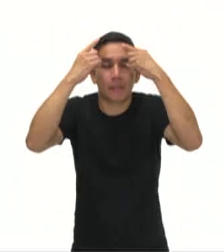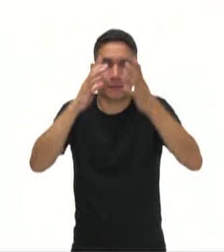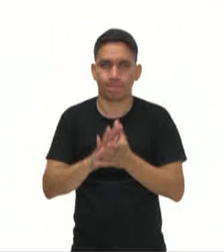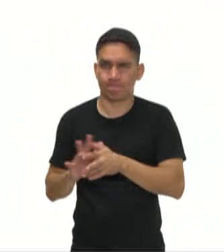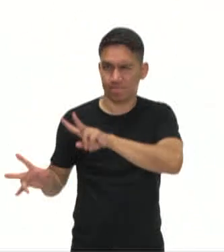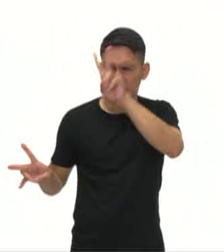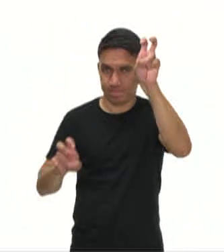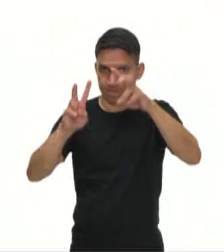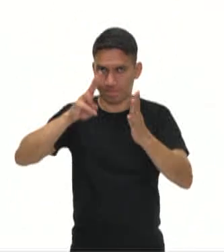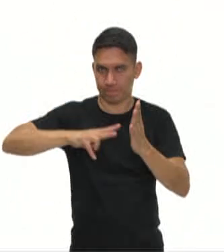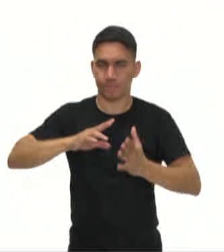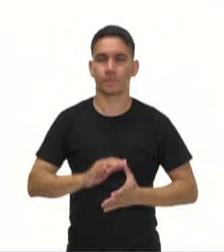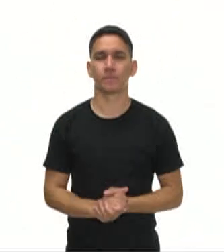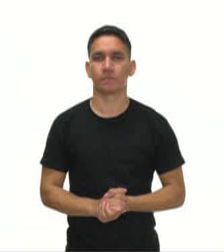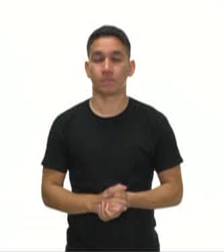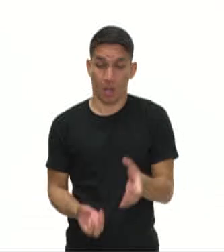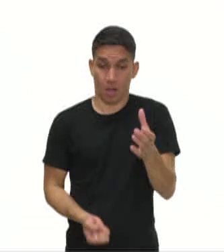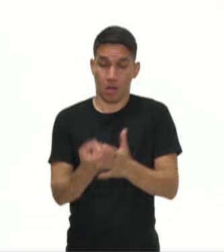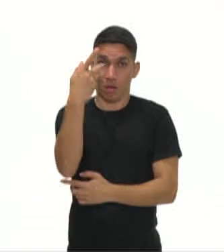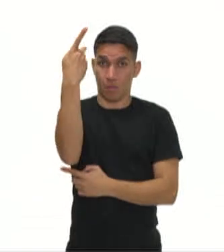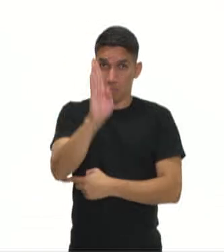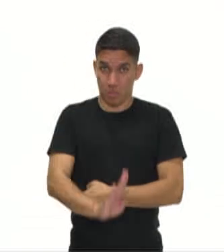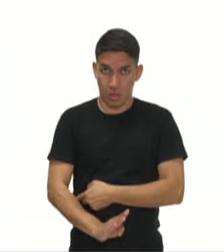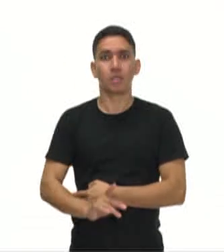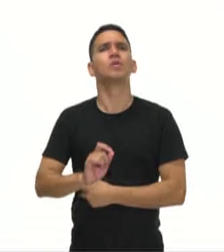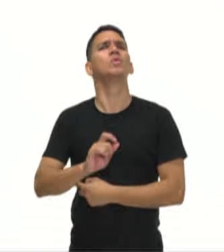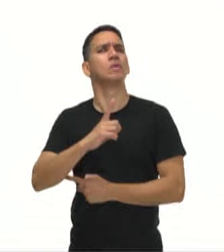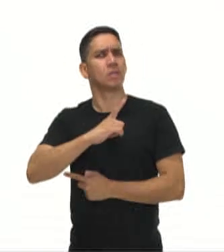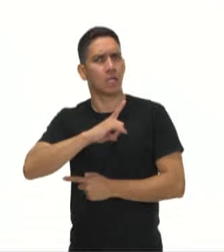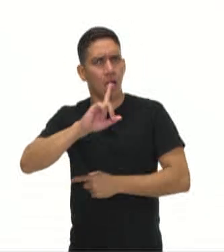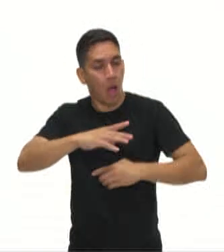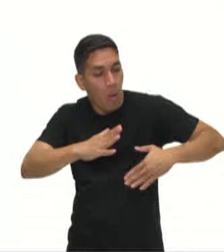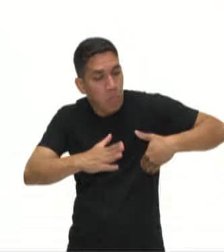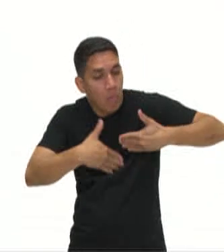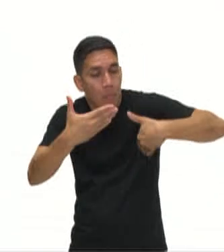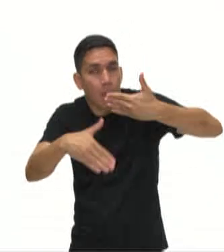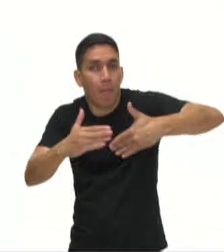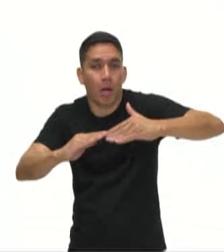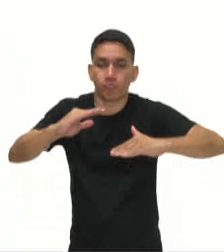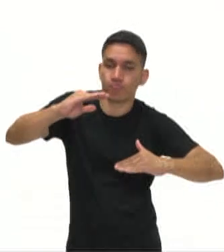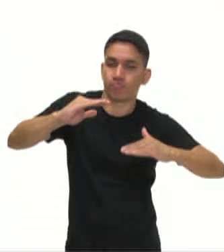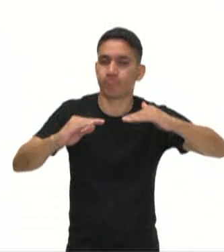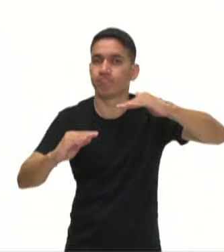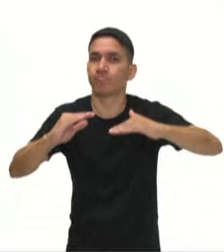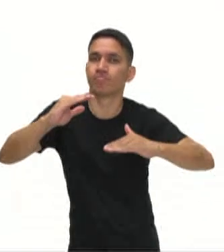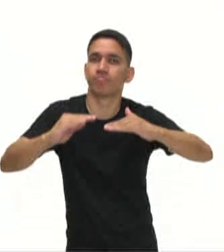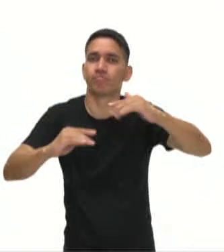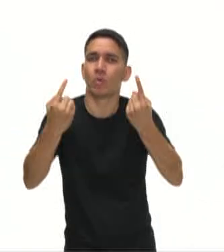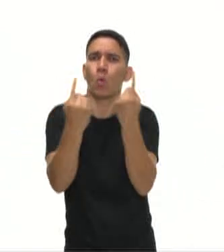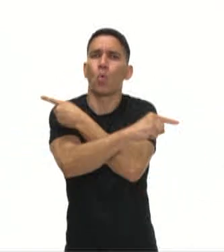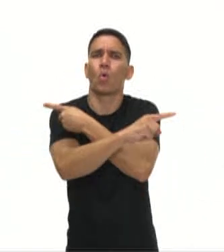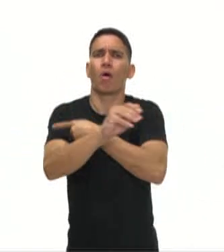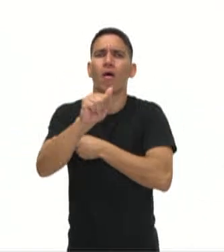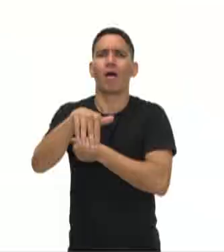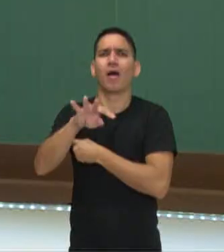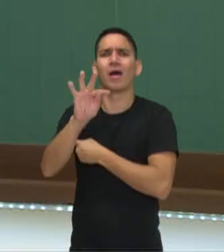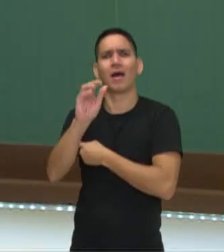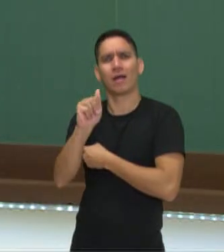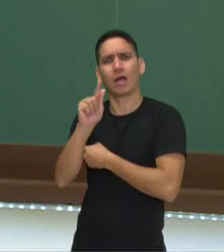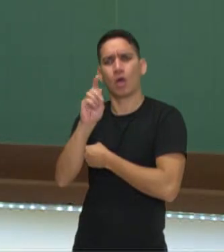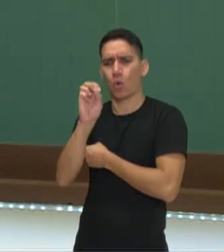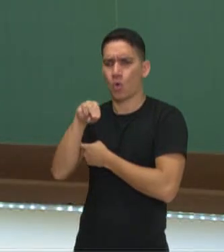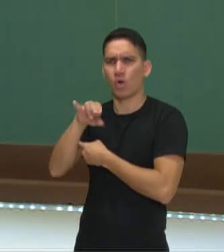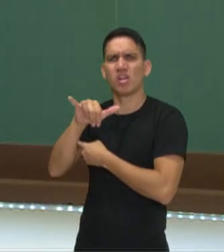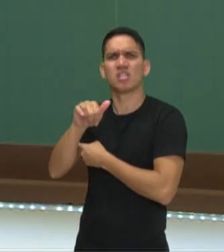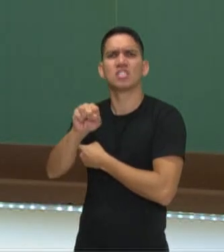ó. A formação brasileira tem sido um processo de equilíbrio de antagonismos. O que significa